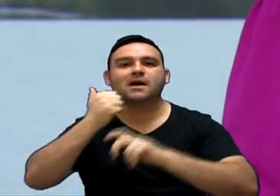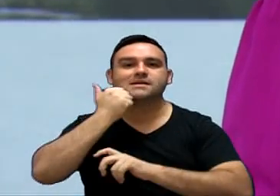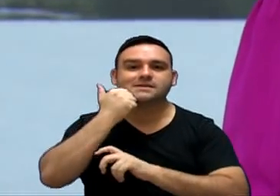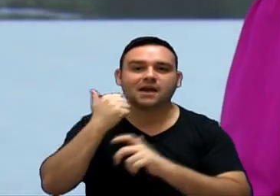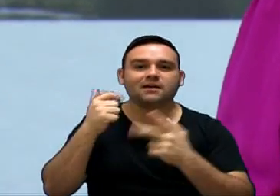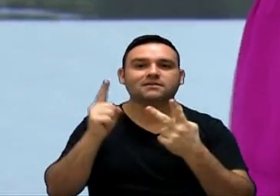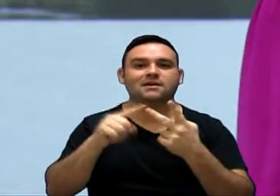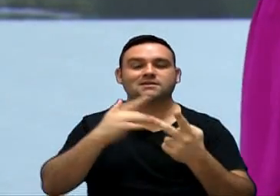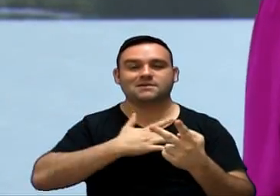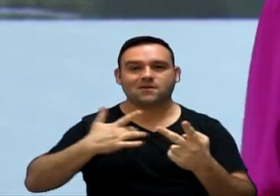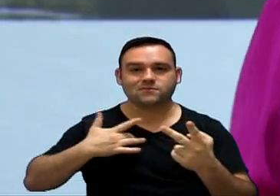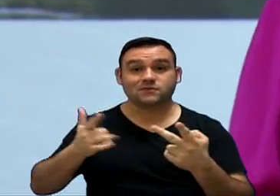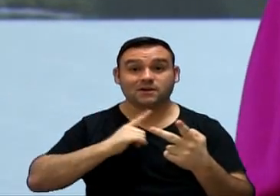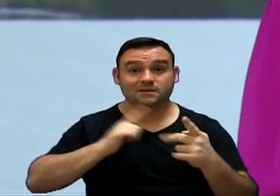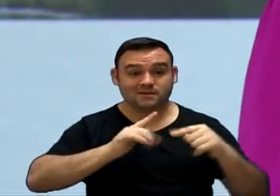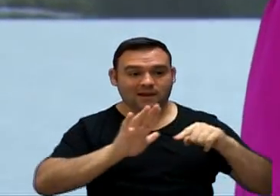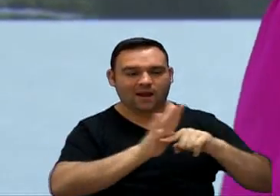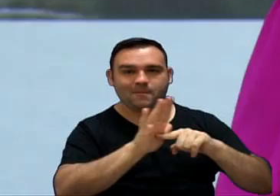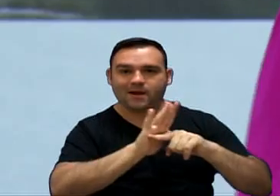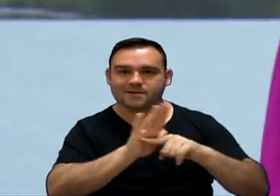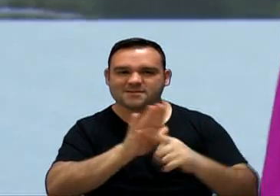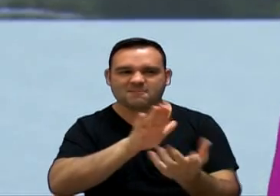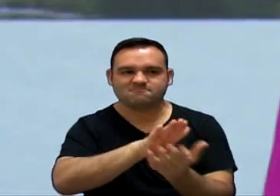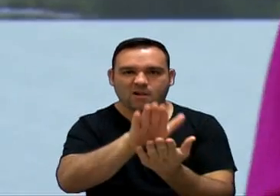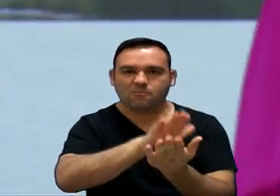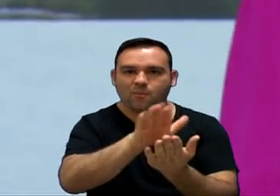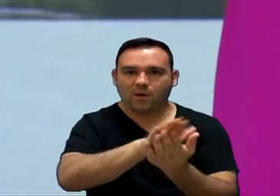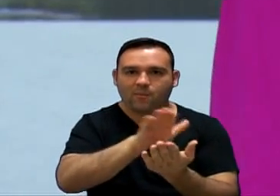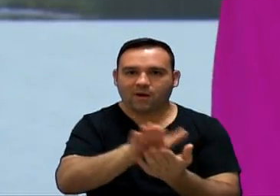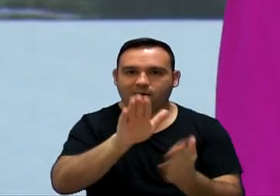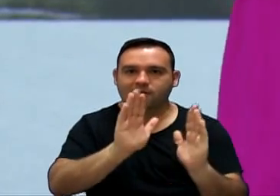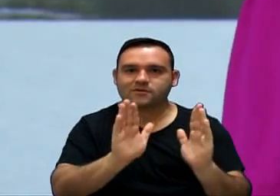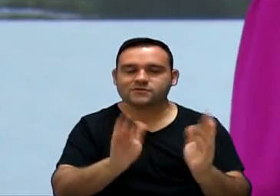da saúde. Tem uma pesquisa que foi publicada